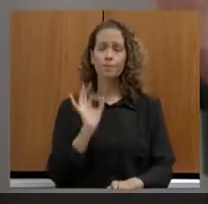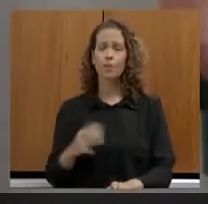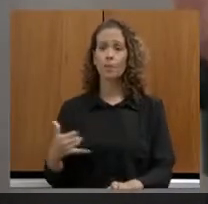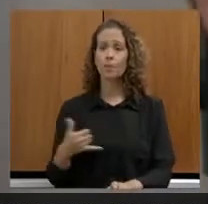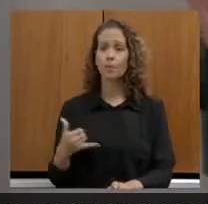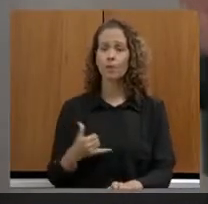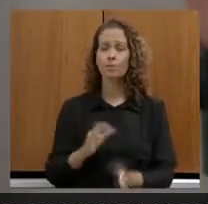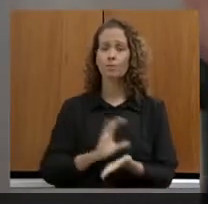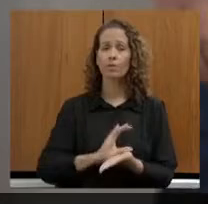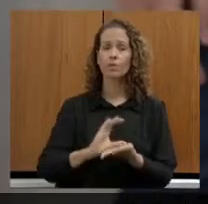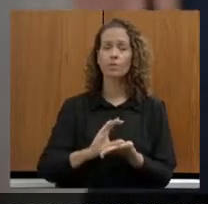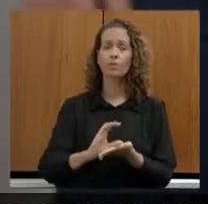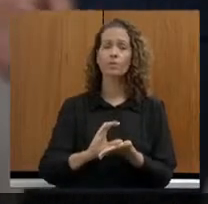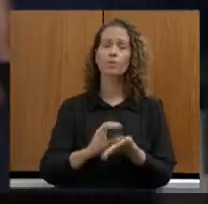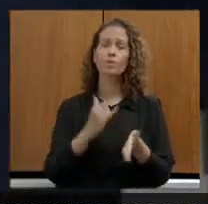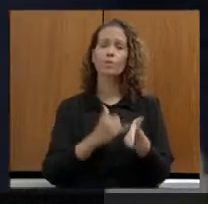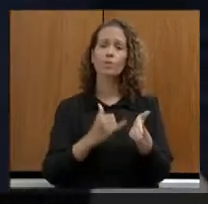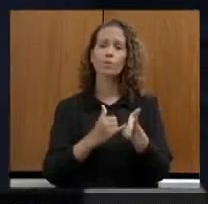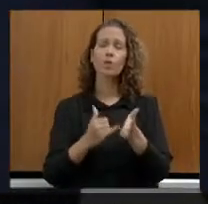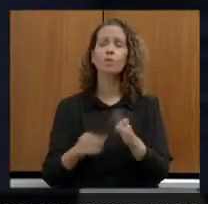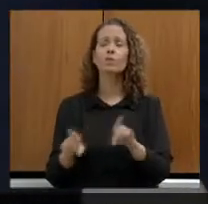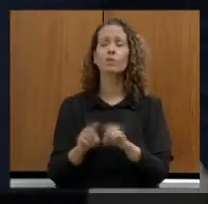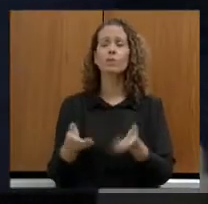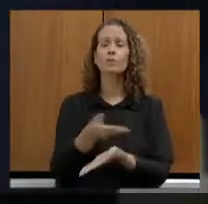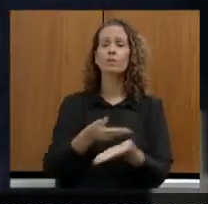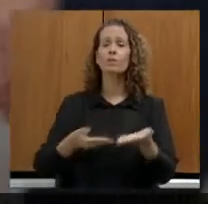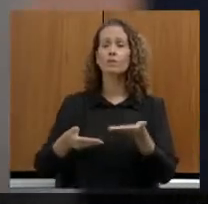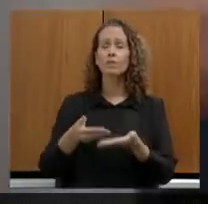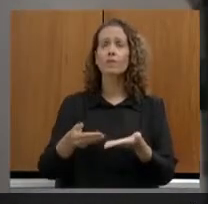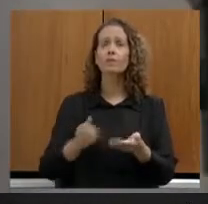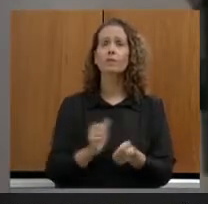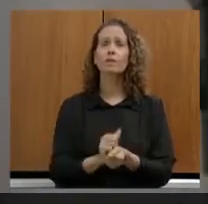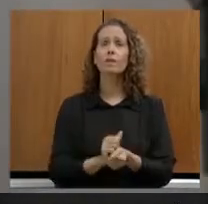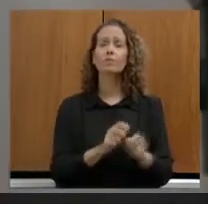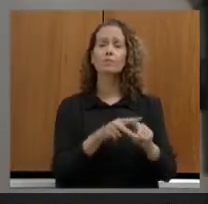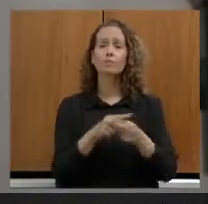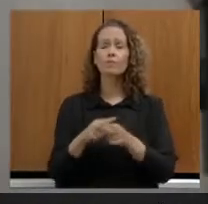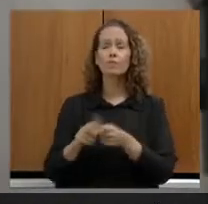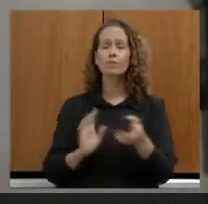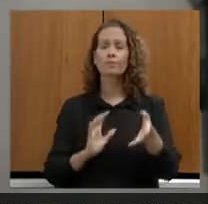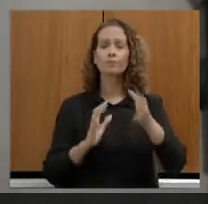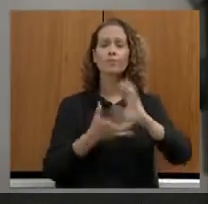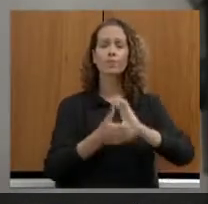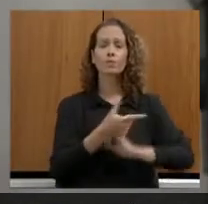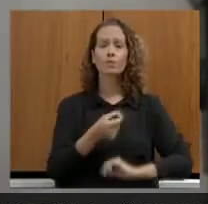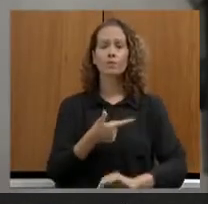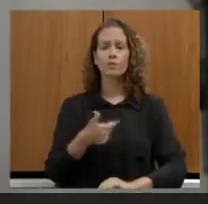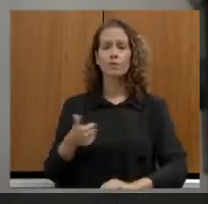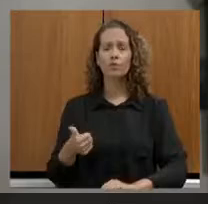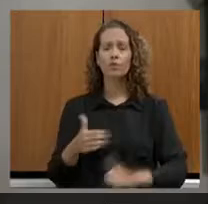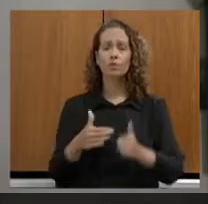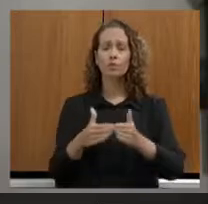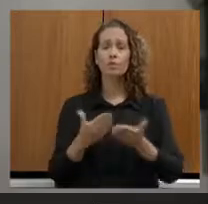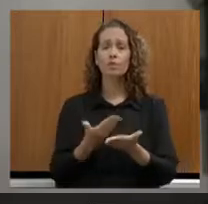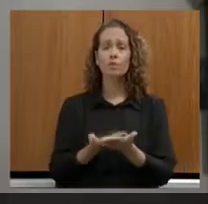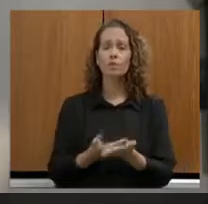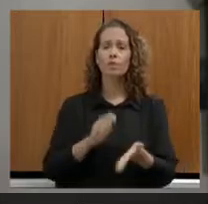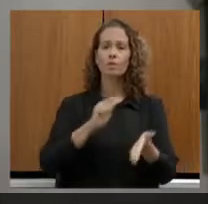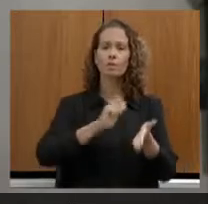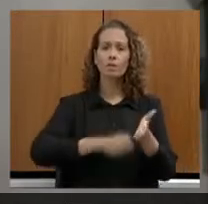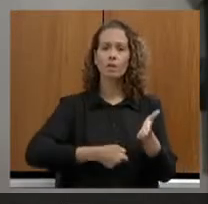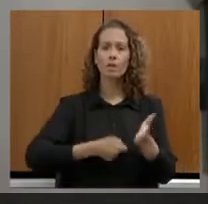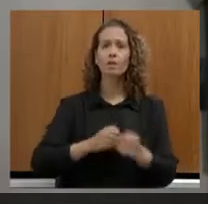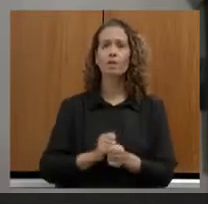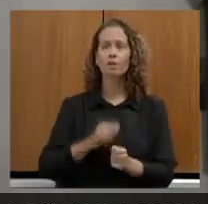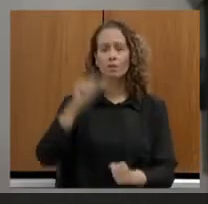mínimo de recurso de impostos e transferências na manutenção e desenvolvimento do ensino referente ao exercício 2021 requerimento assinado pelos